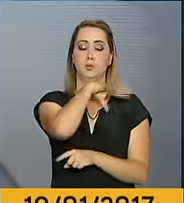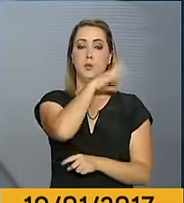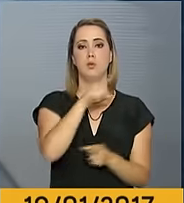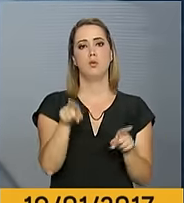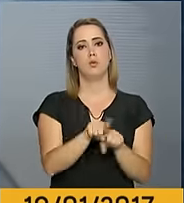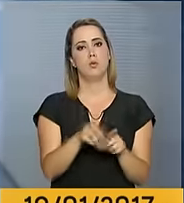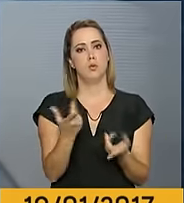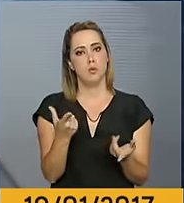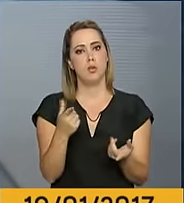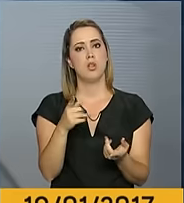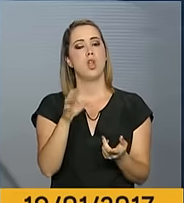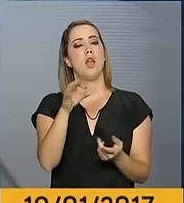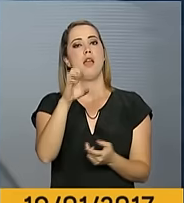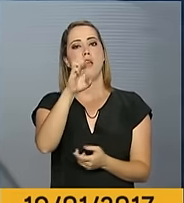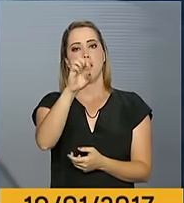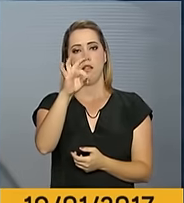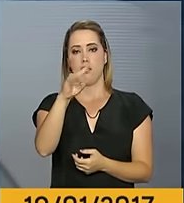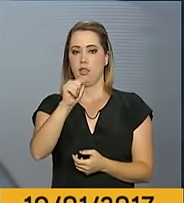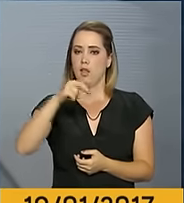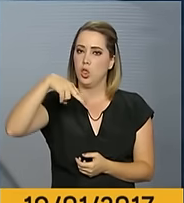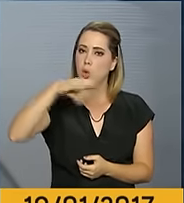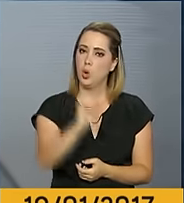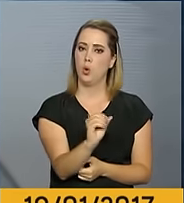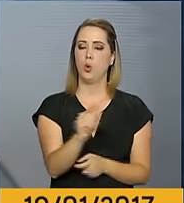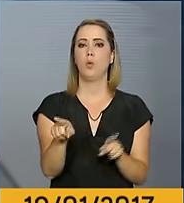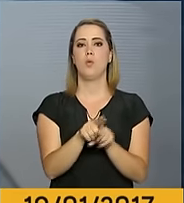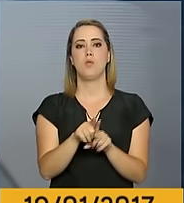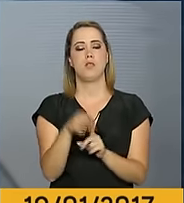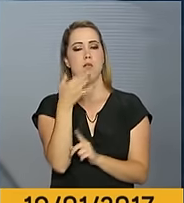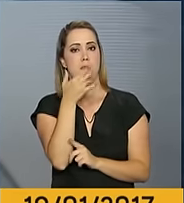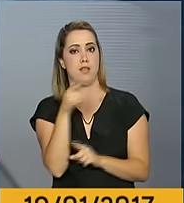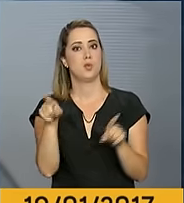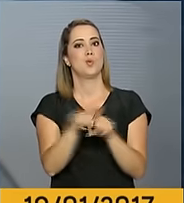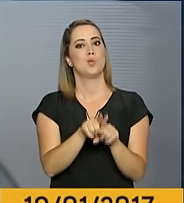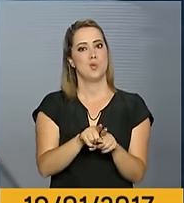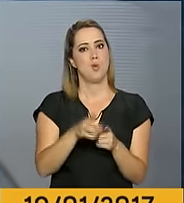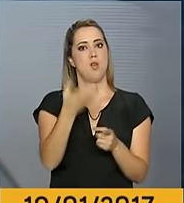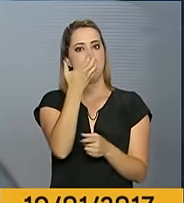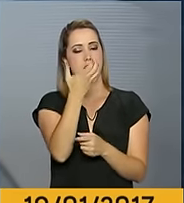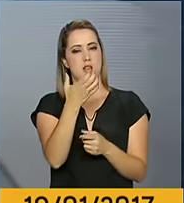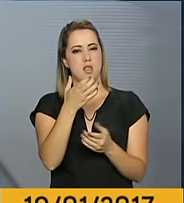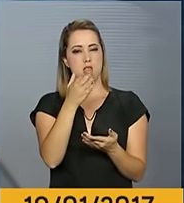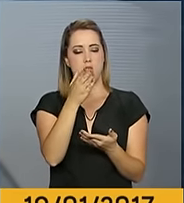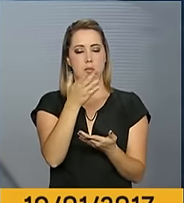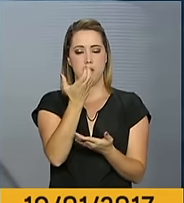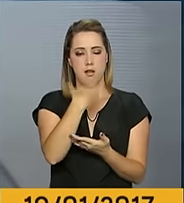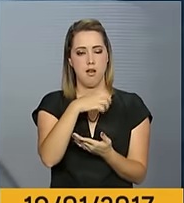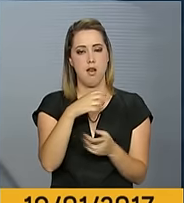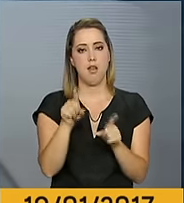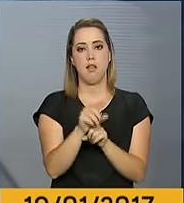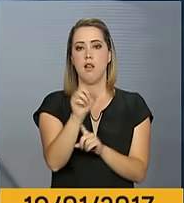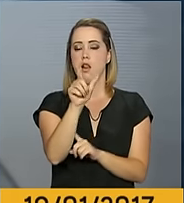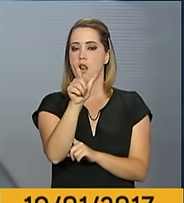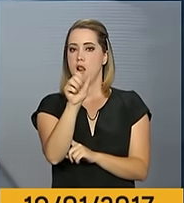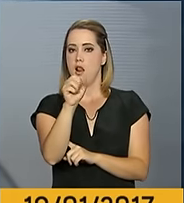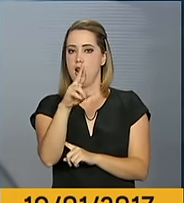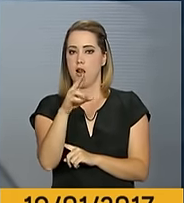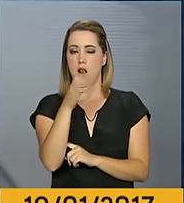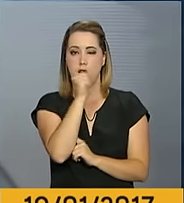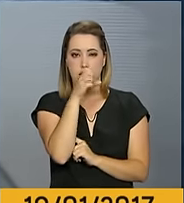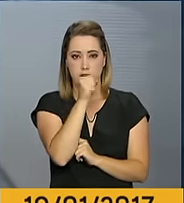na área do etanol e do açúcar. E das laranjas, não é? Eu tenho extraordinário prazer de vir